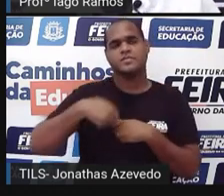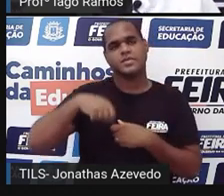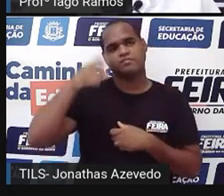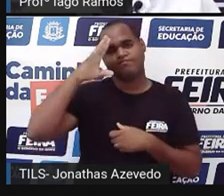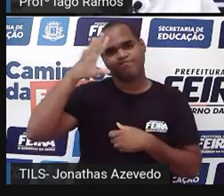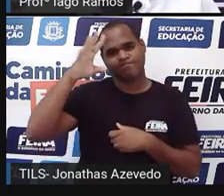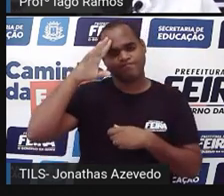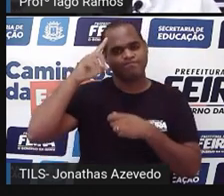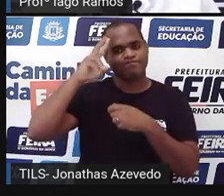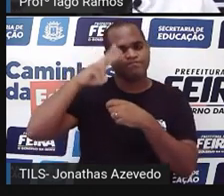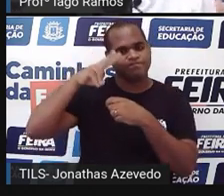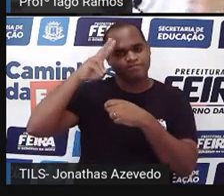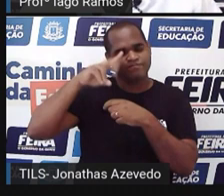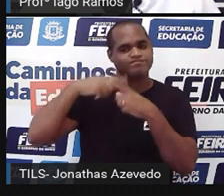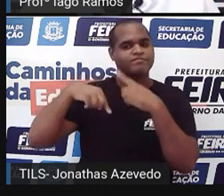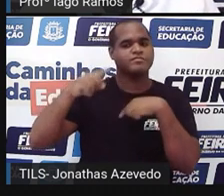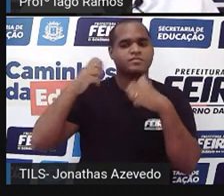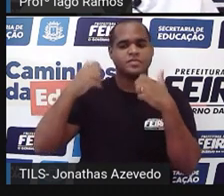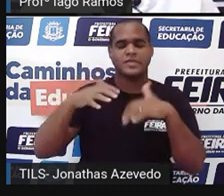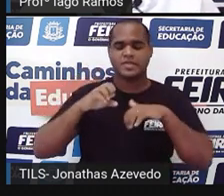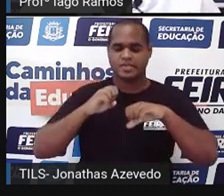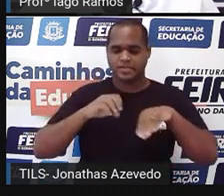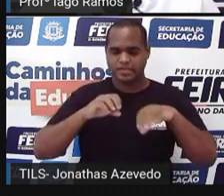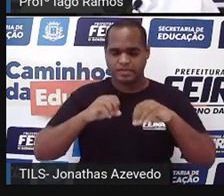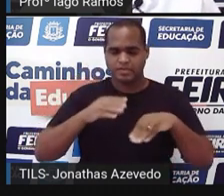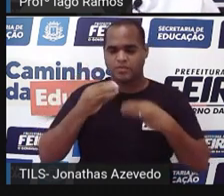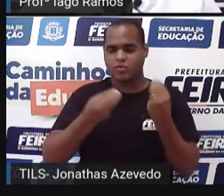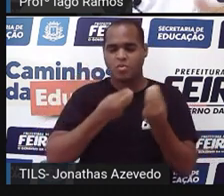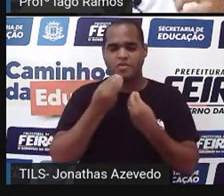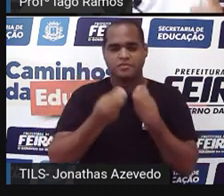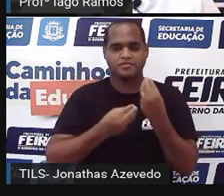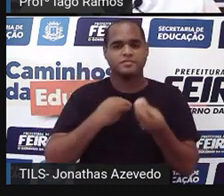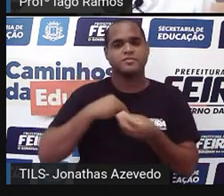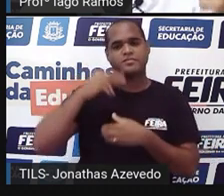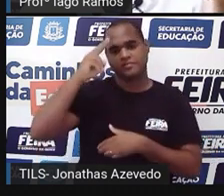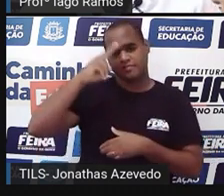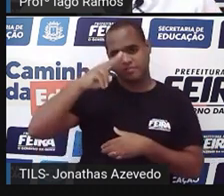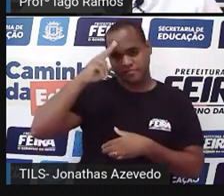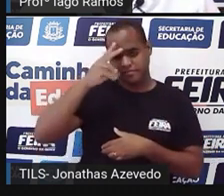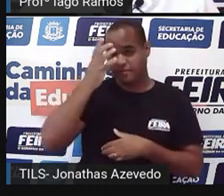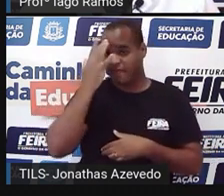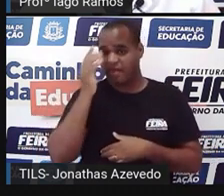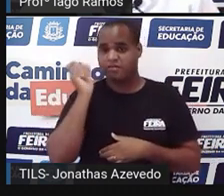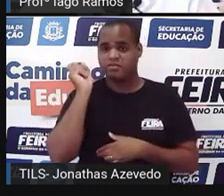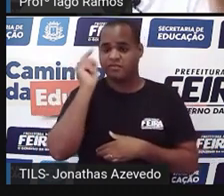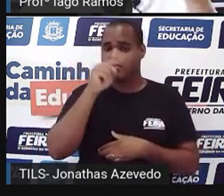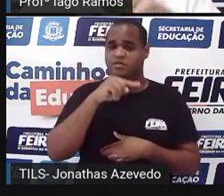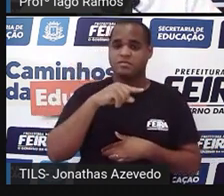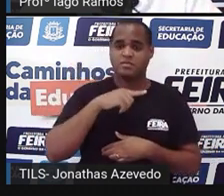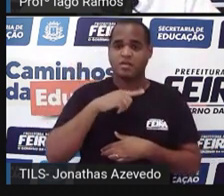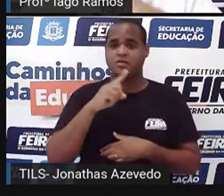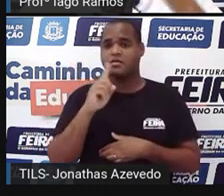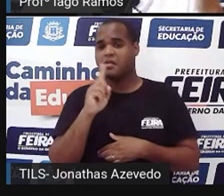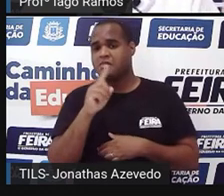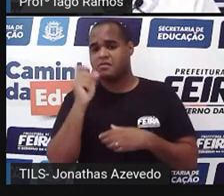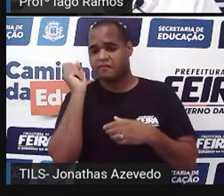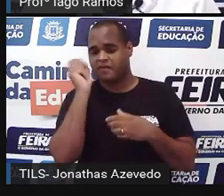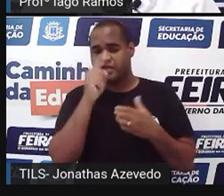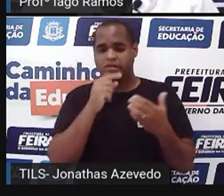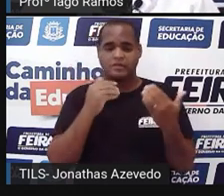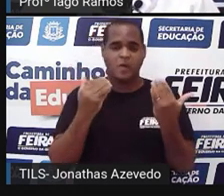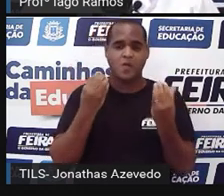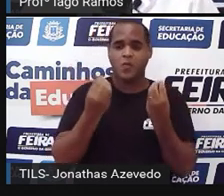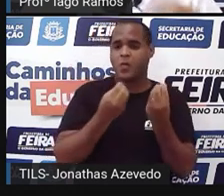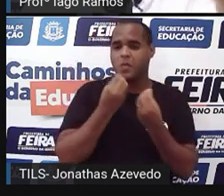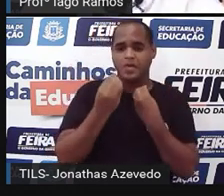de momentos dessa aula e essas lembranças vão te mostrar onde foi mais fácil onde foi mais difícil onde você teve dúvida